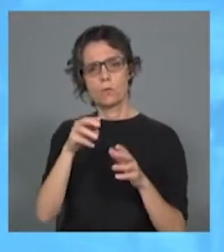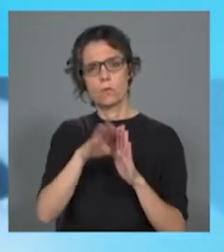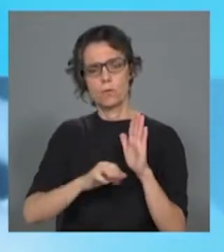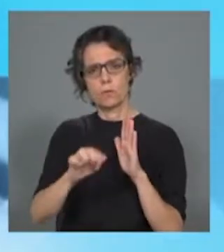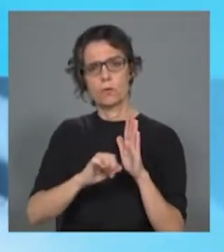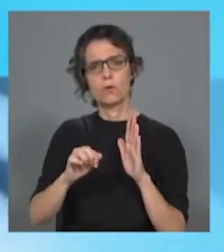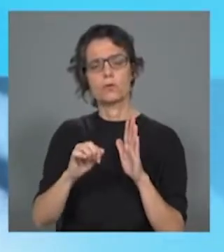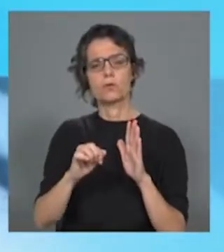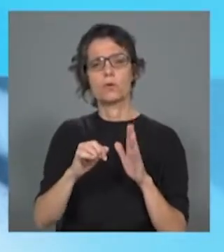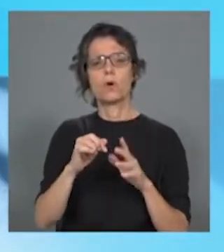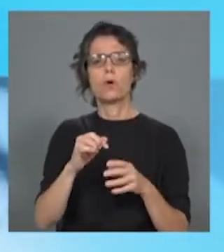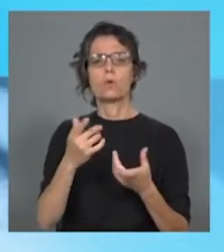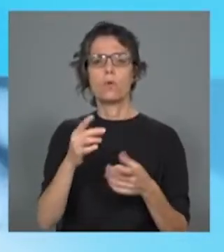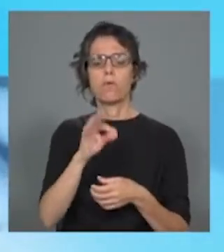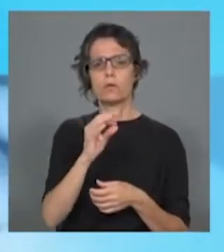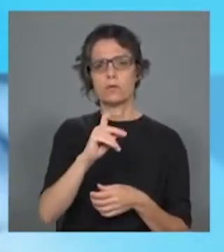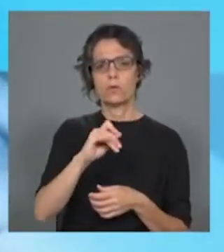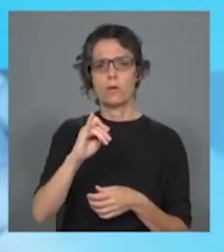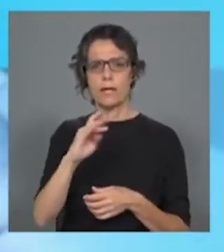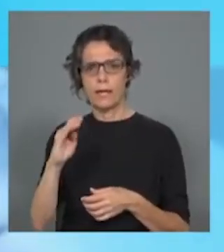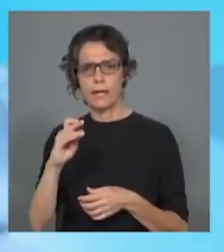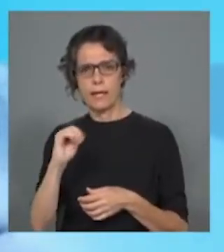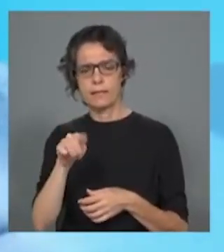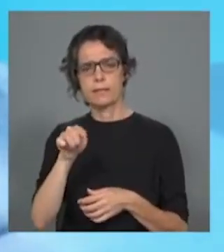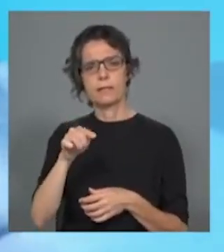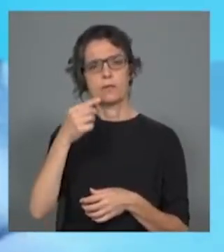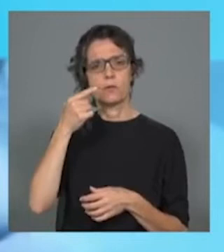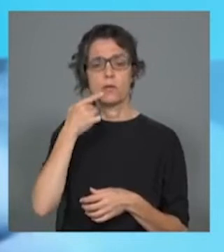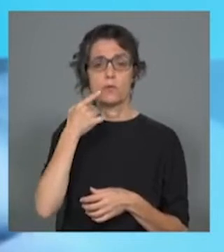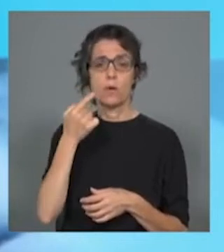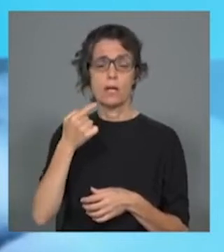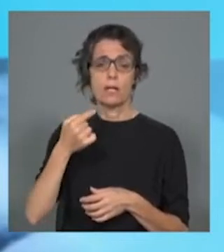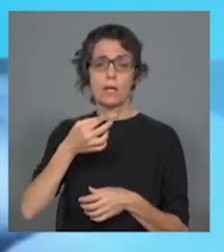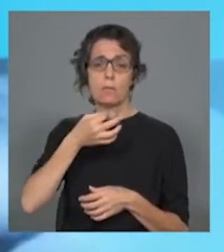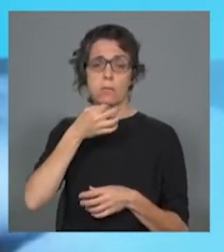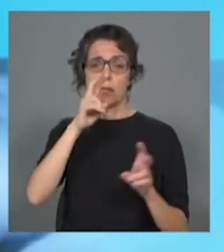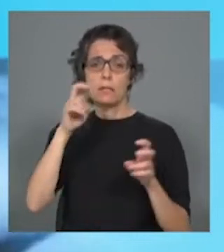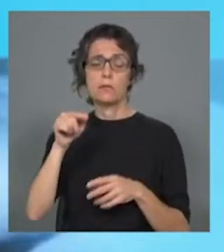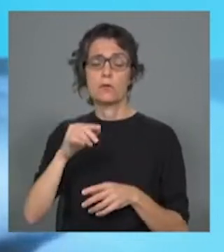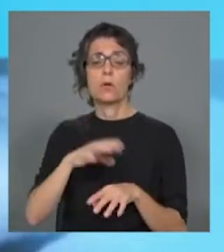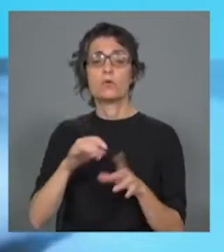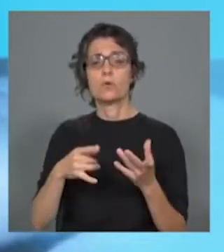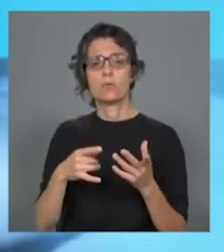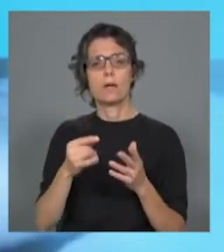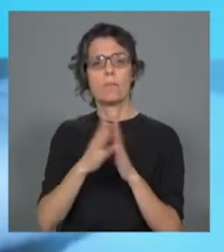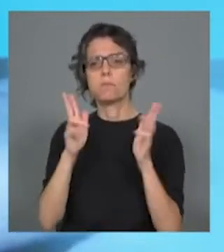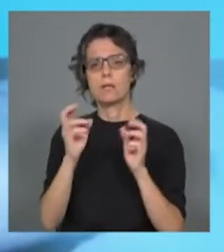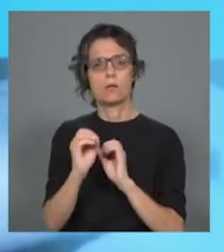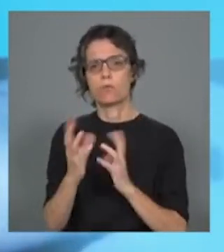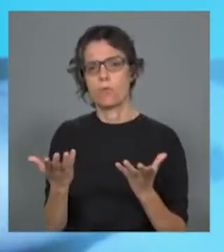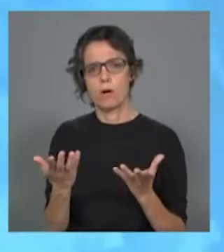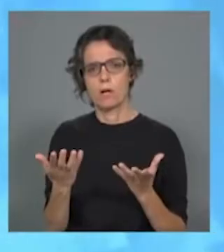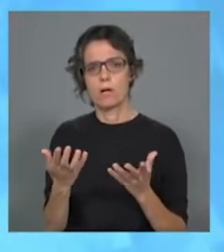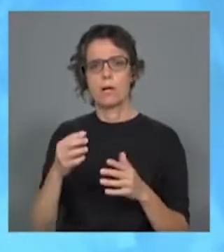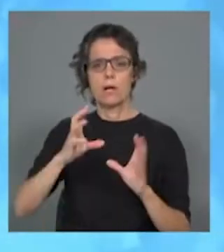que habitualmente, e em cada quarta-feira, aqui fala da ausência de liberdade em tantas latitudes deste